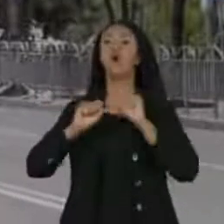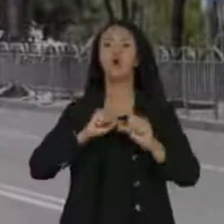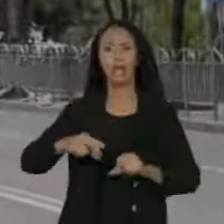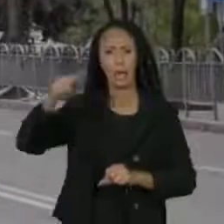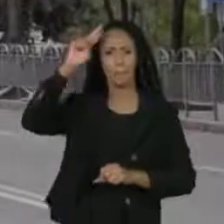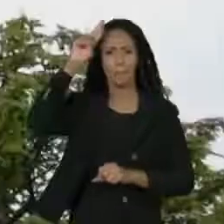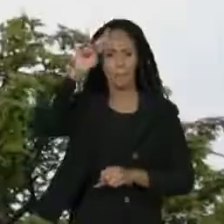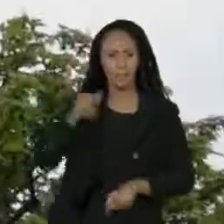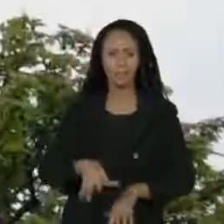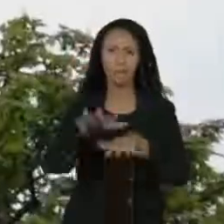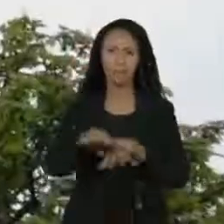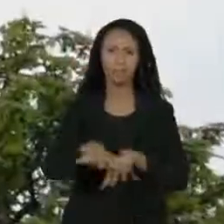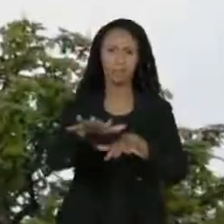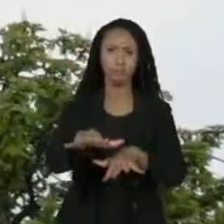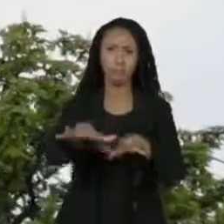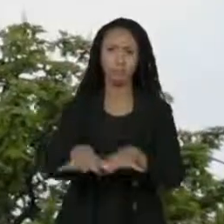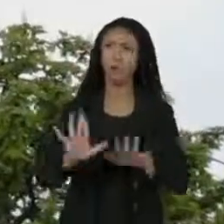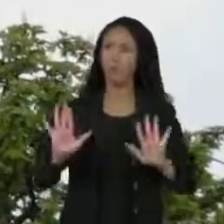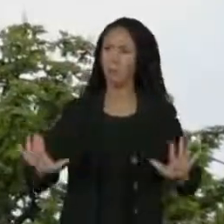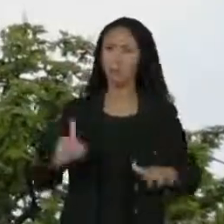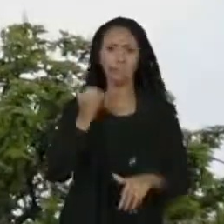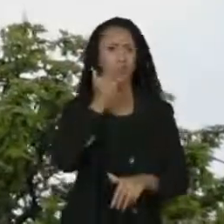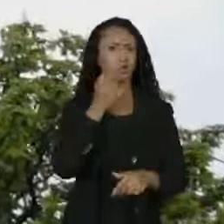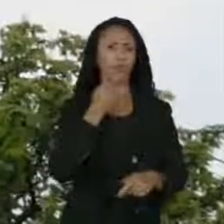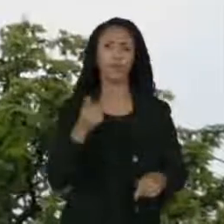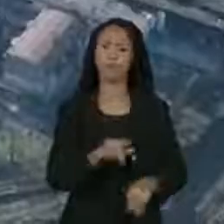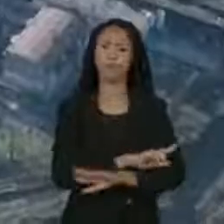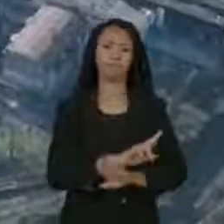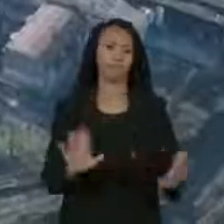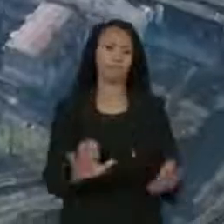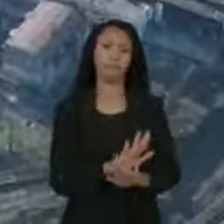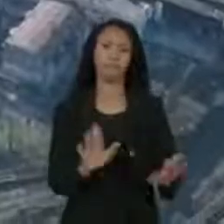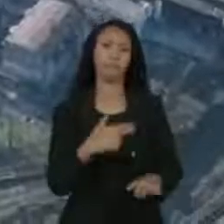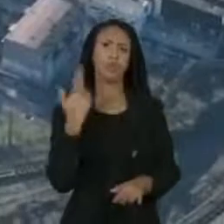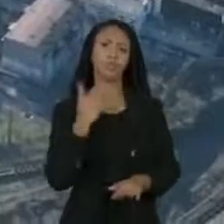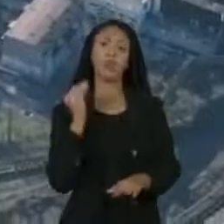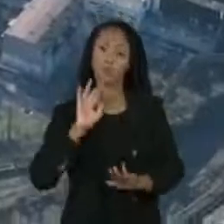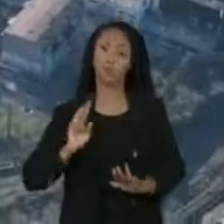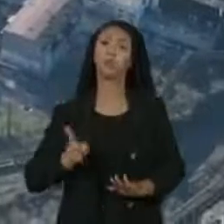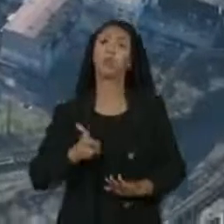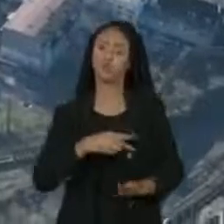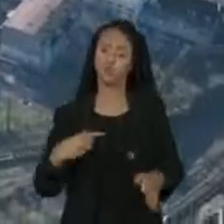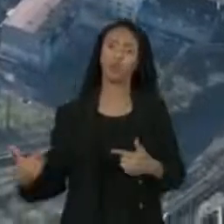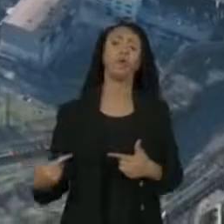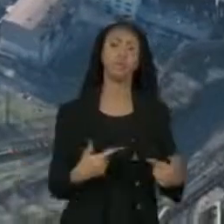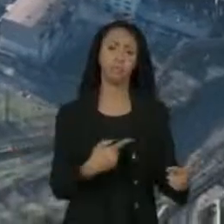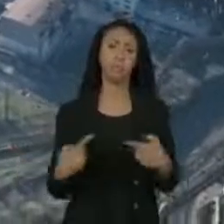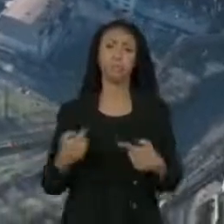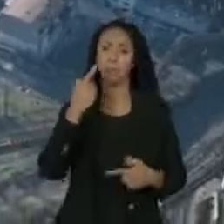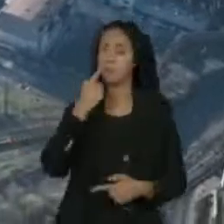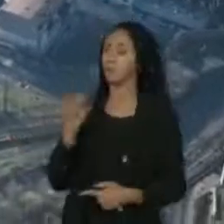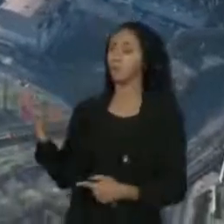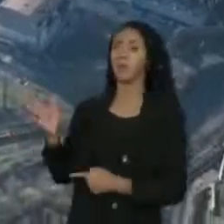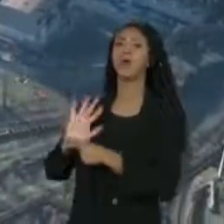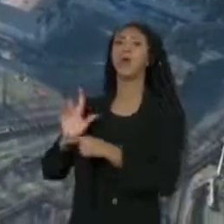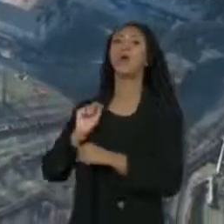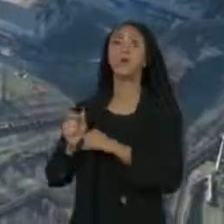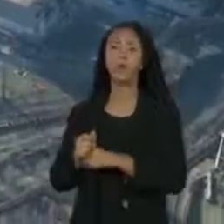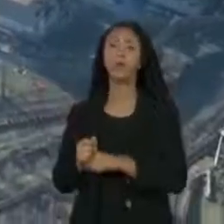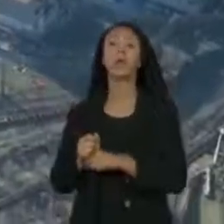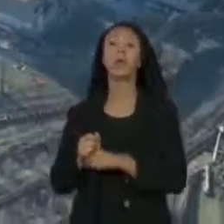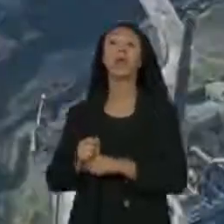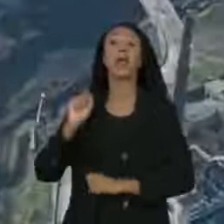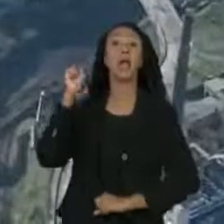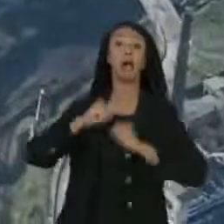negou que haja condições disso acontecer pois ainda a confrontos isolados com os ucranianos esse vídeo mostra a Siderúrgica de a